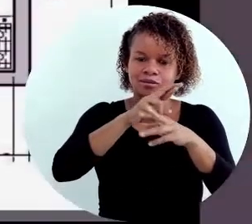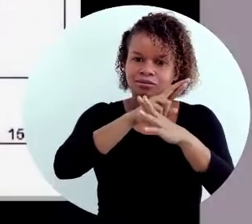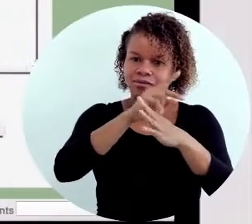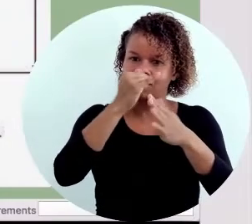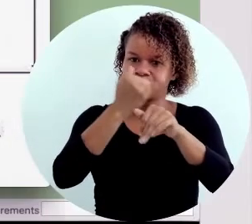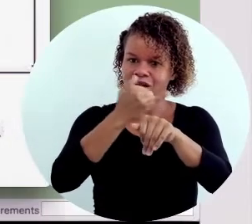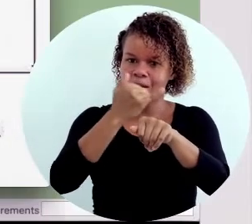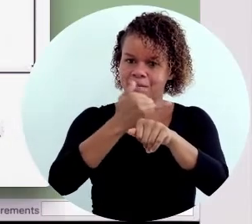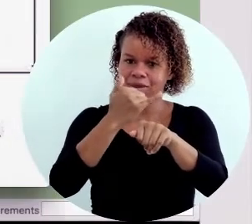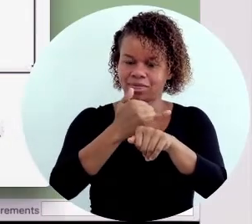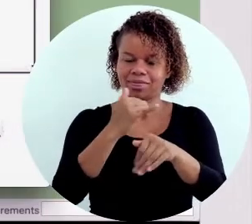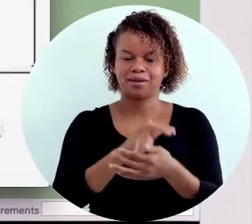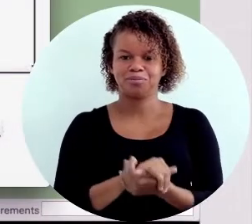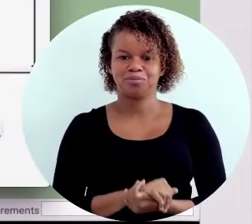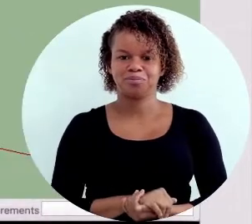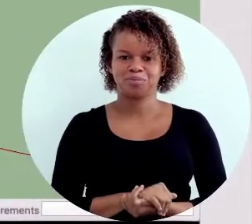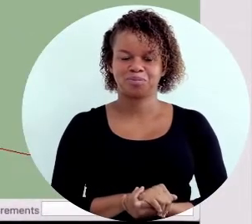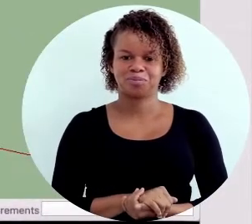Make.